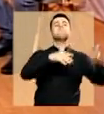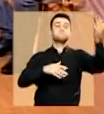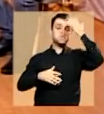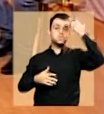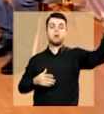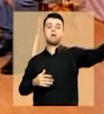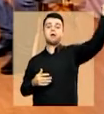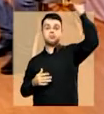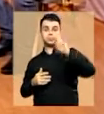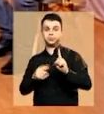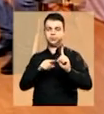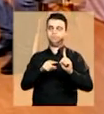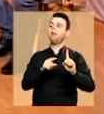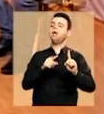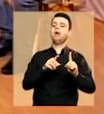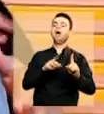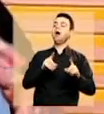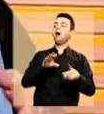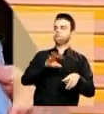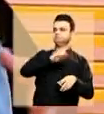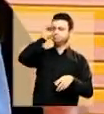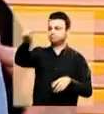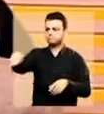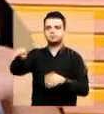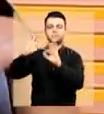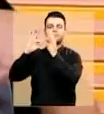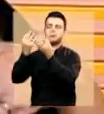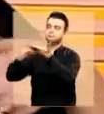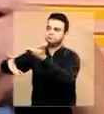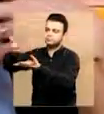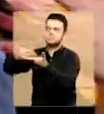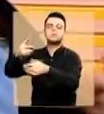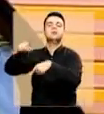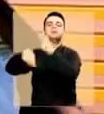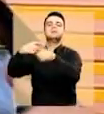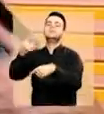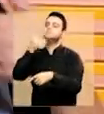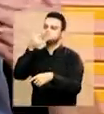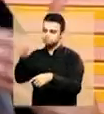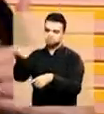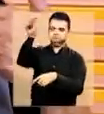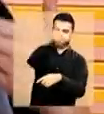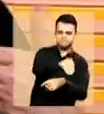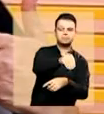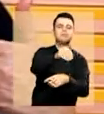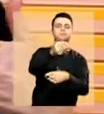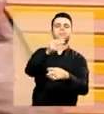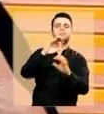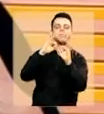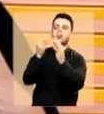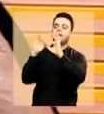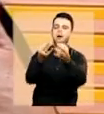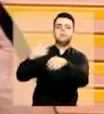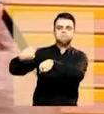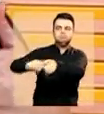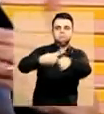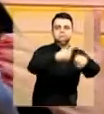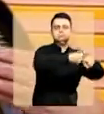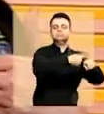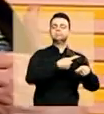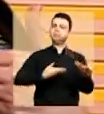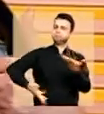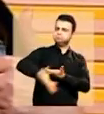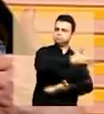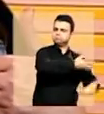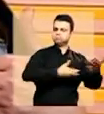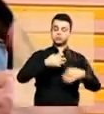programa de intercâmbio. Isso enriquece, né? Porque cada família tem a sua cultura, sua rotina. Então, a gente percebe que quando ele